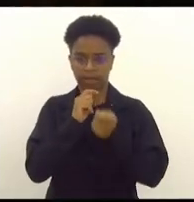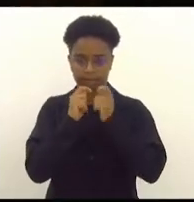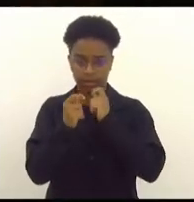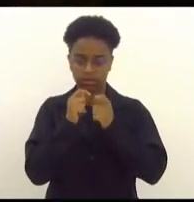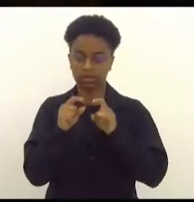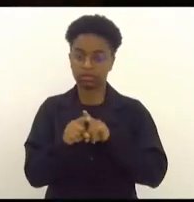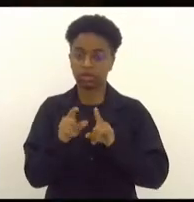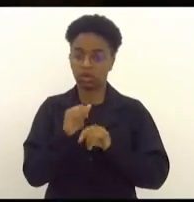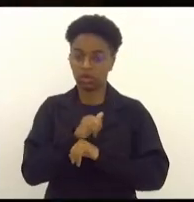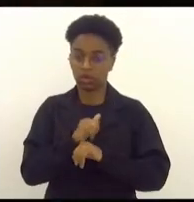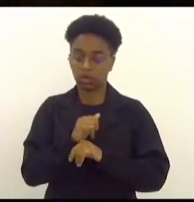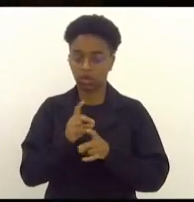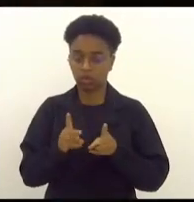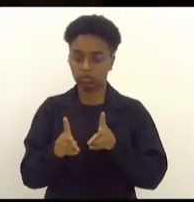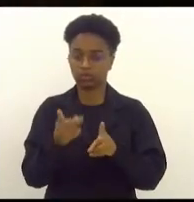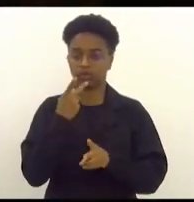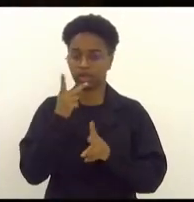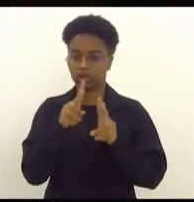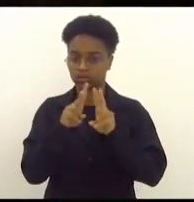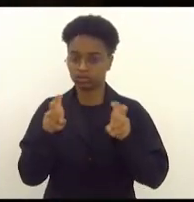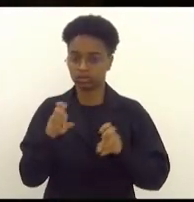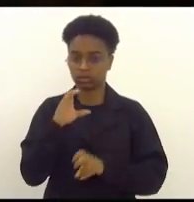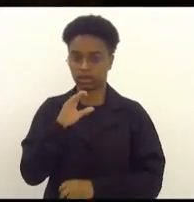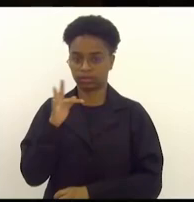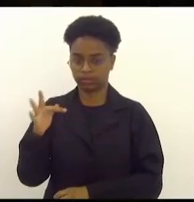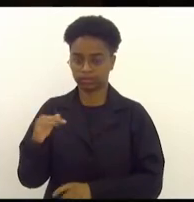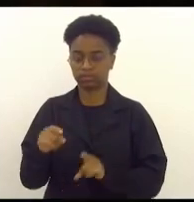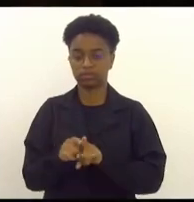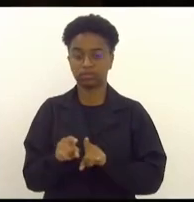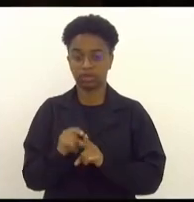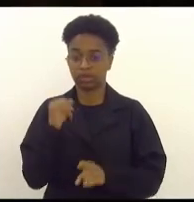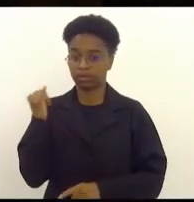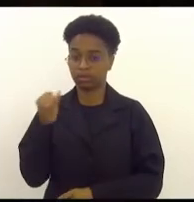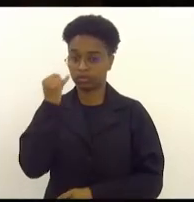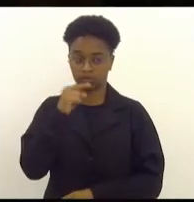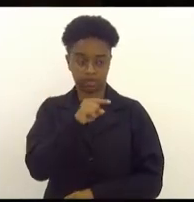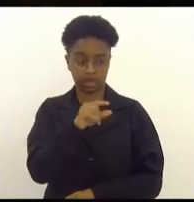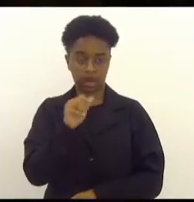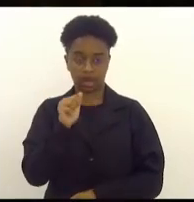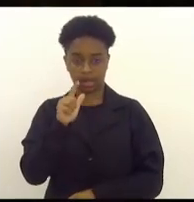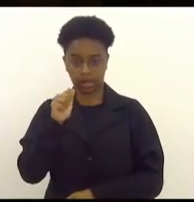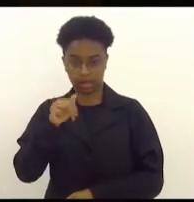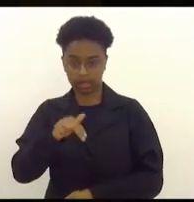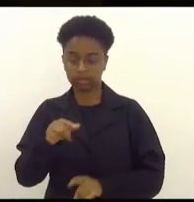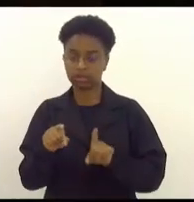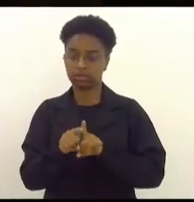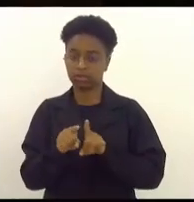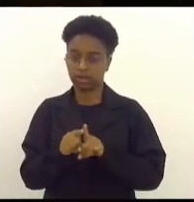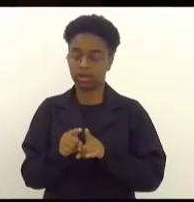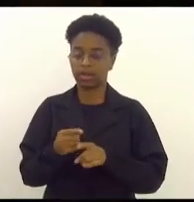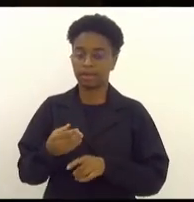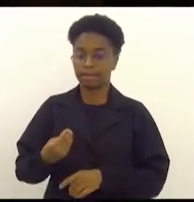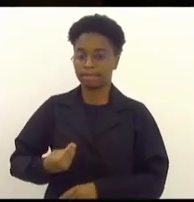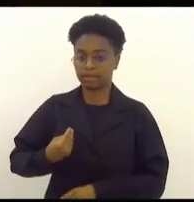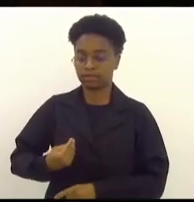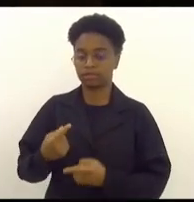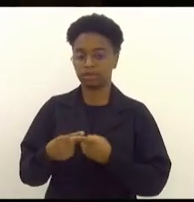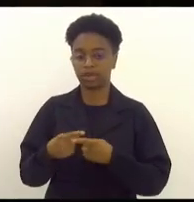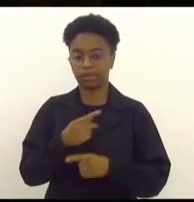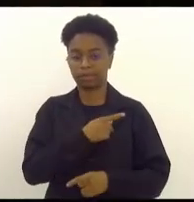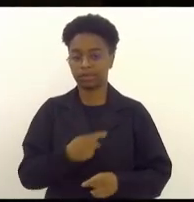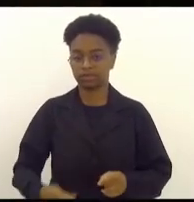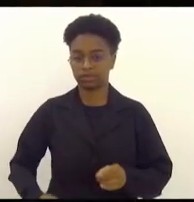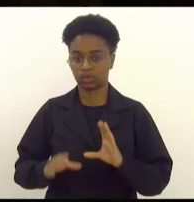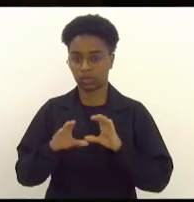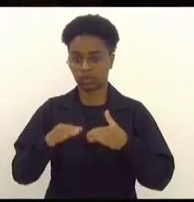aí continuando falar de Cabo Frio e é bom que vossa excelência Deputado Alan esteja presente como presidente da Comissão de educação